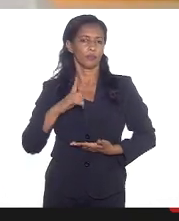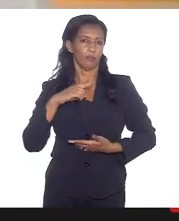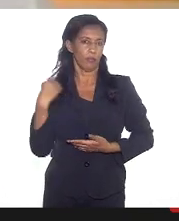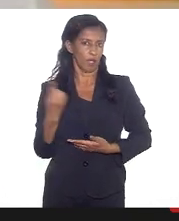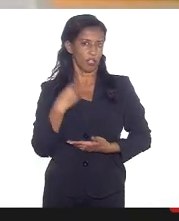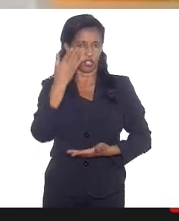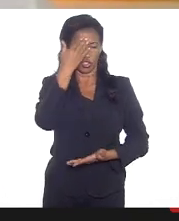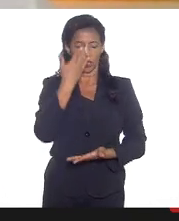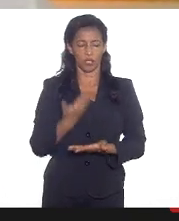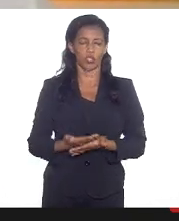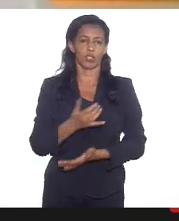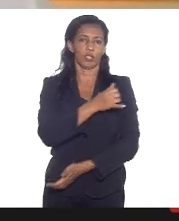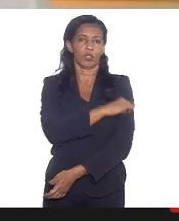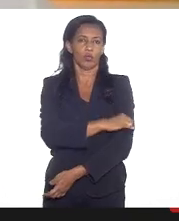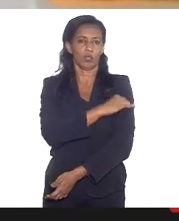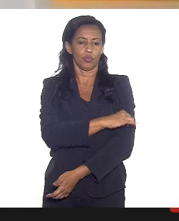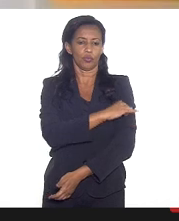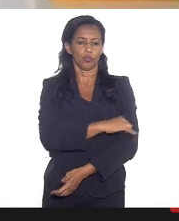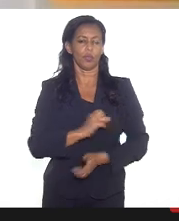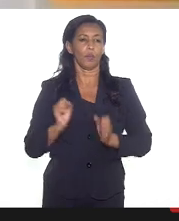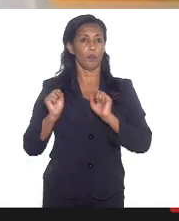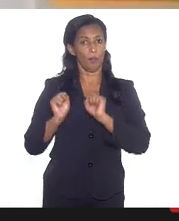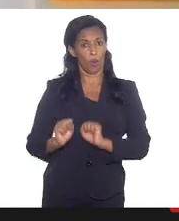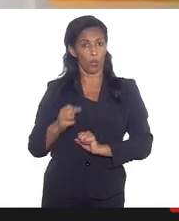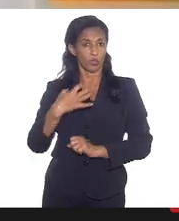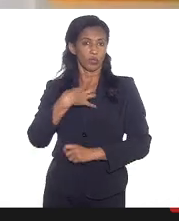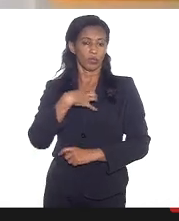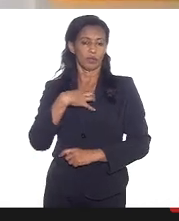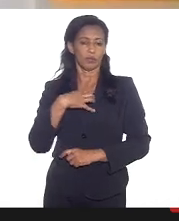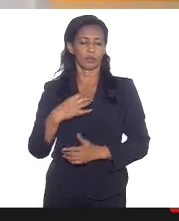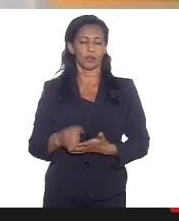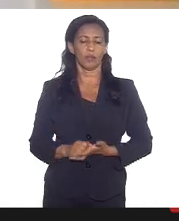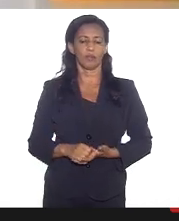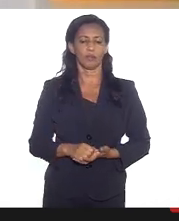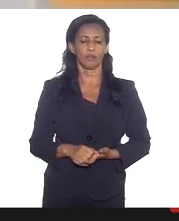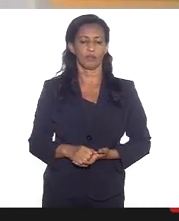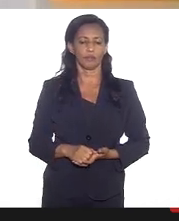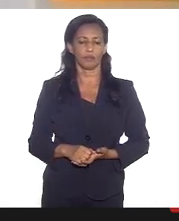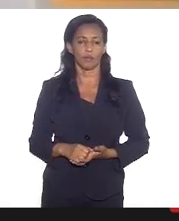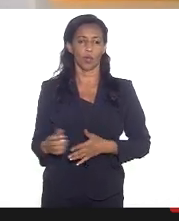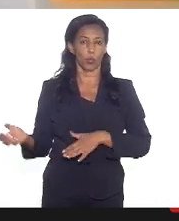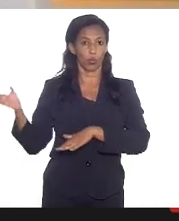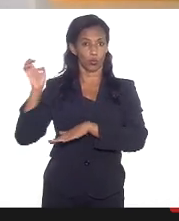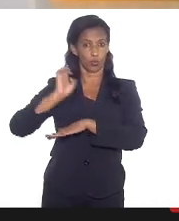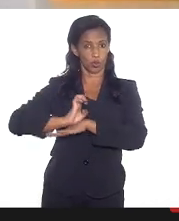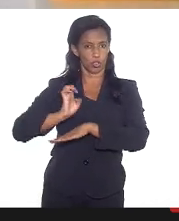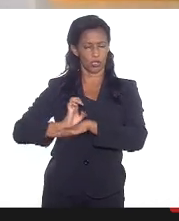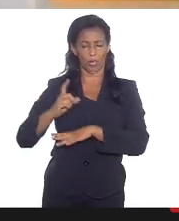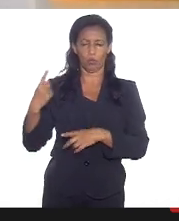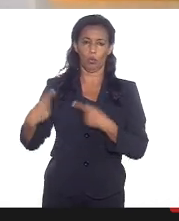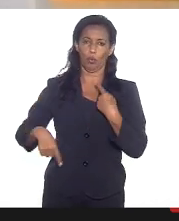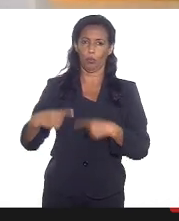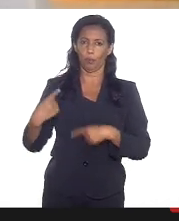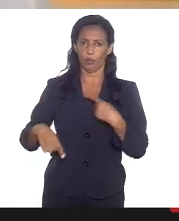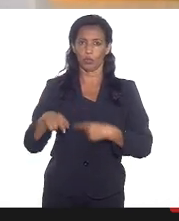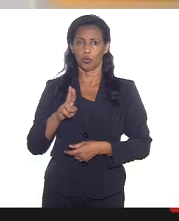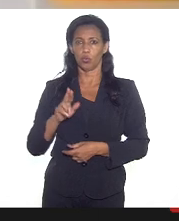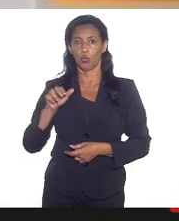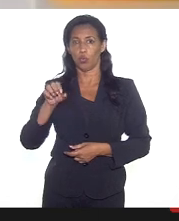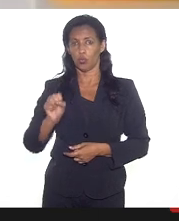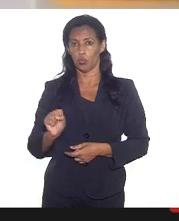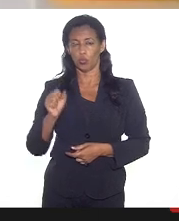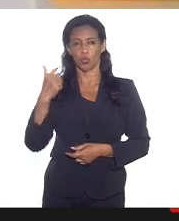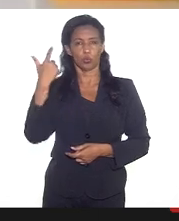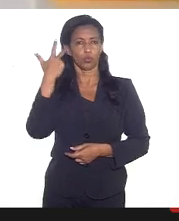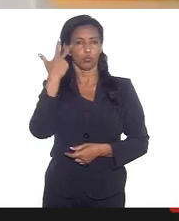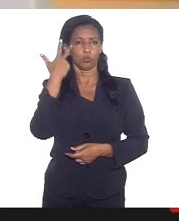acredita que o Rio de Janeiro pode ser um estado muito competitivo para o uso do gás natural.